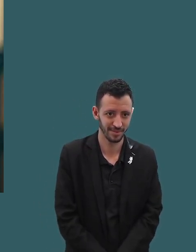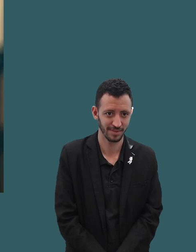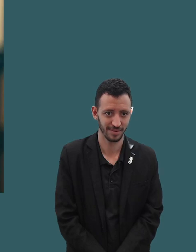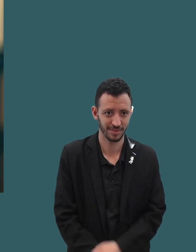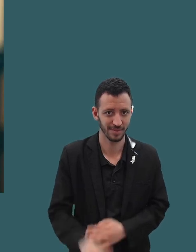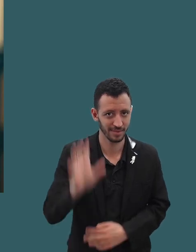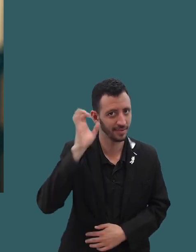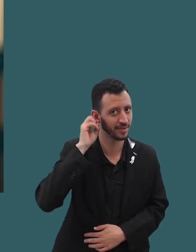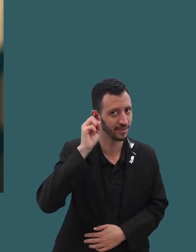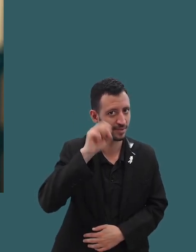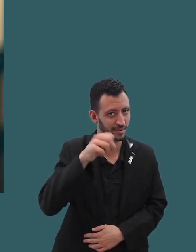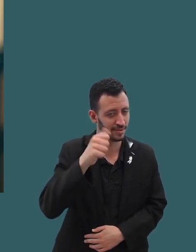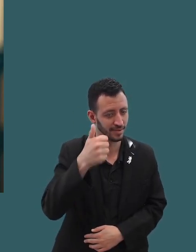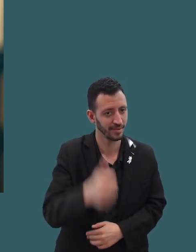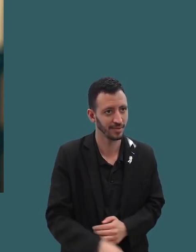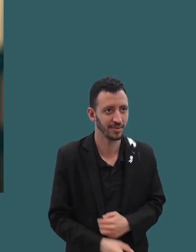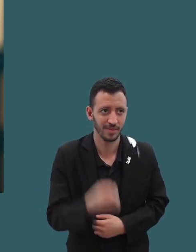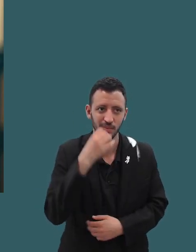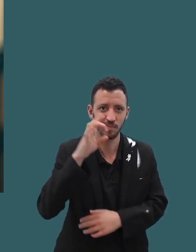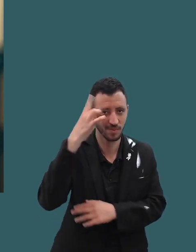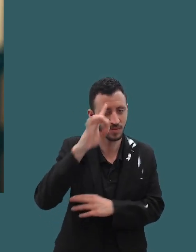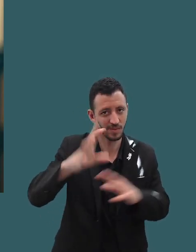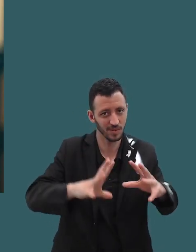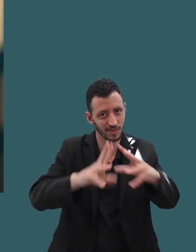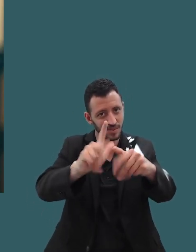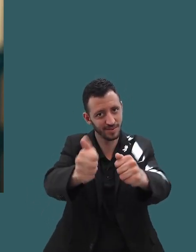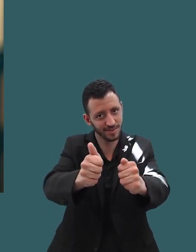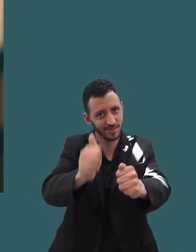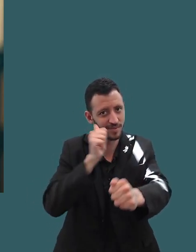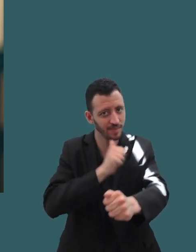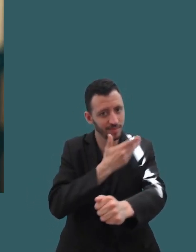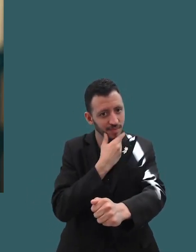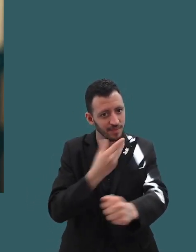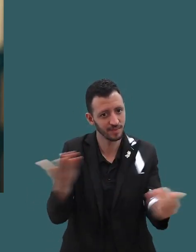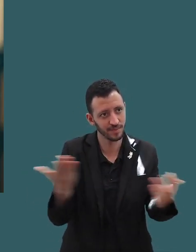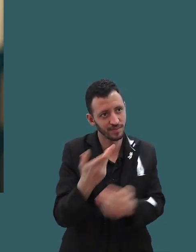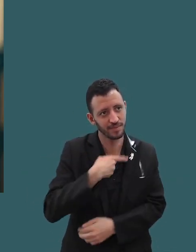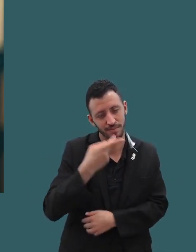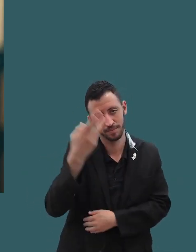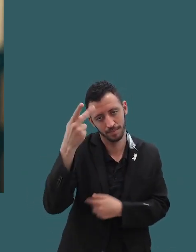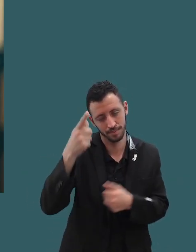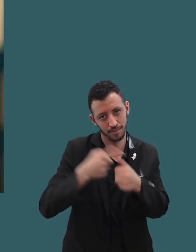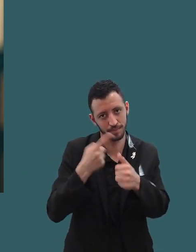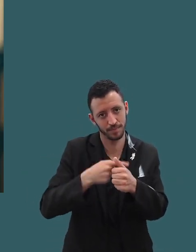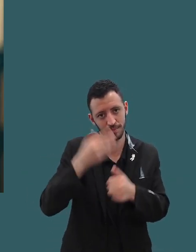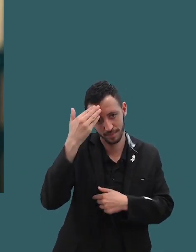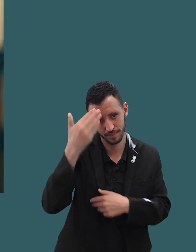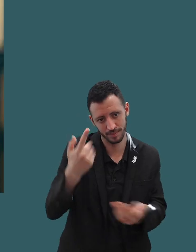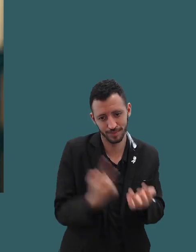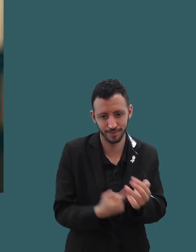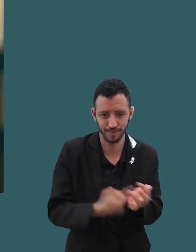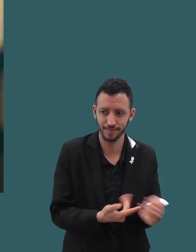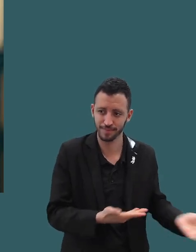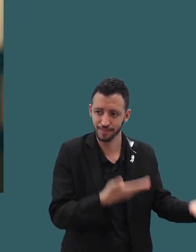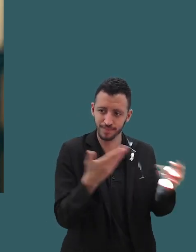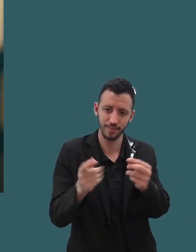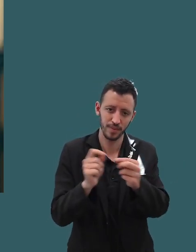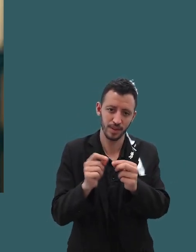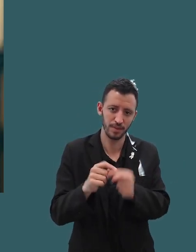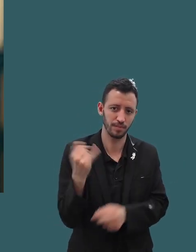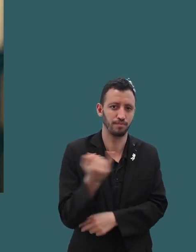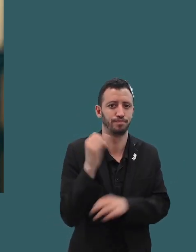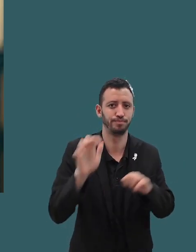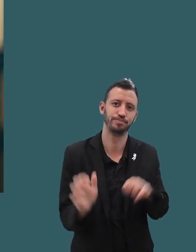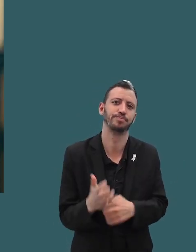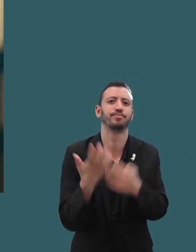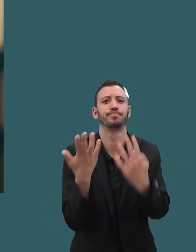Ok. Professor, estamos ouvindo, sim. Bom dia a todos e todas. Eu queria, primeiramente, agradecer, honrado, o convite para participar desse